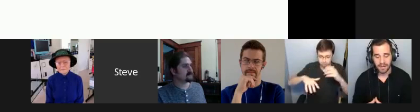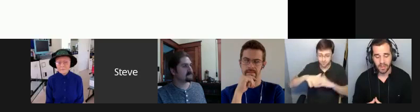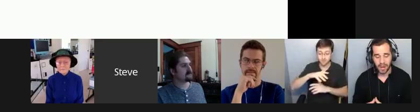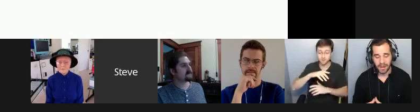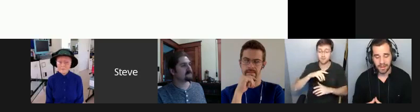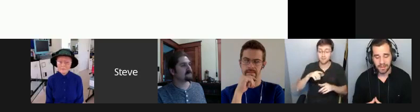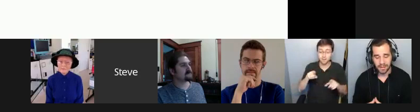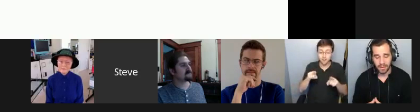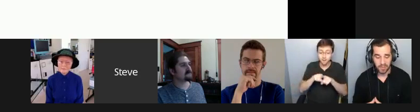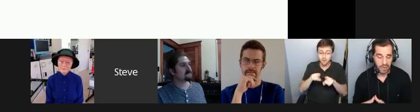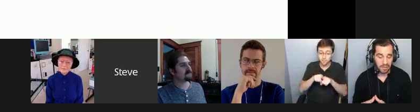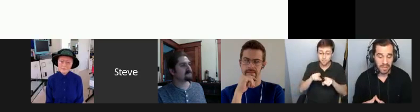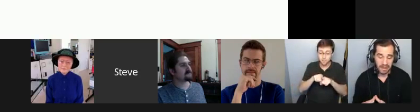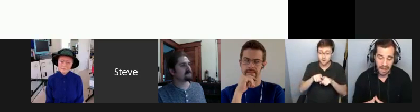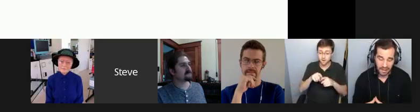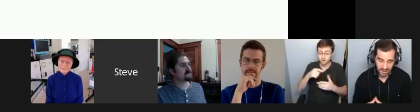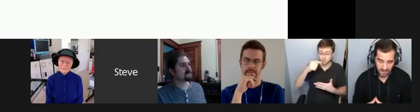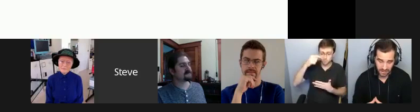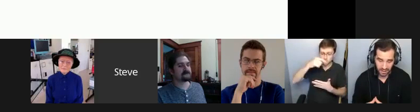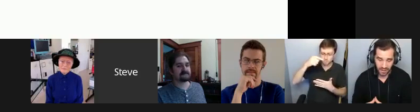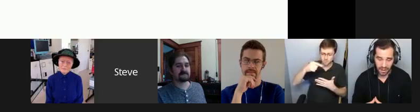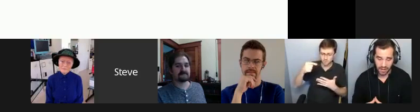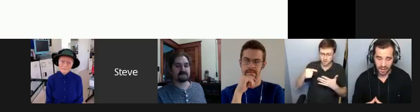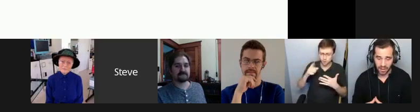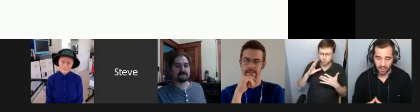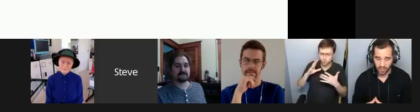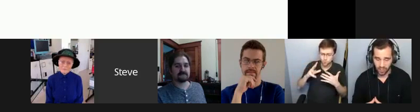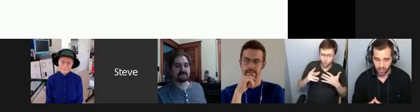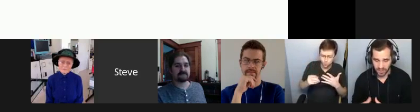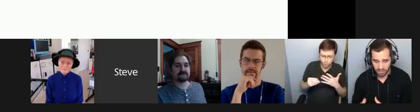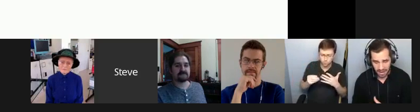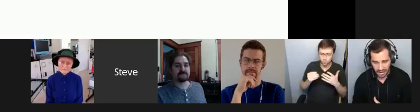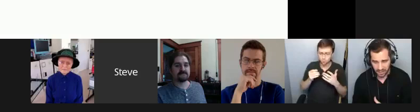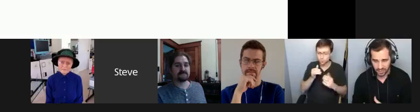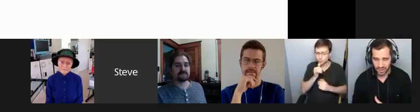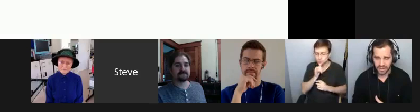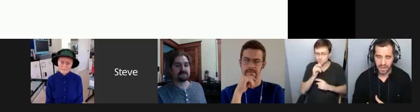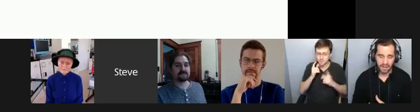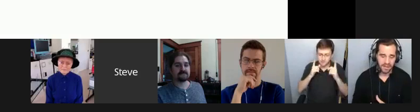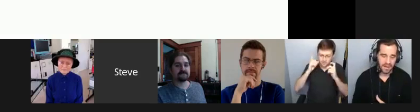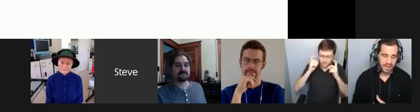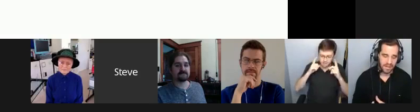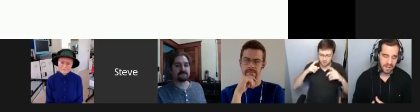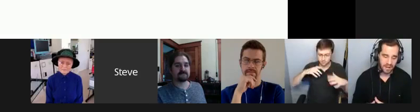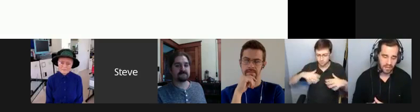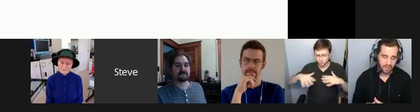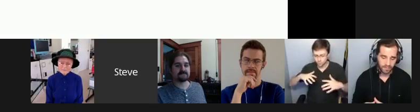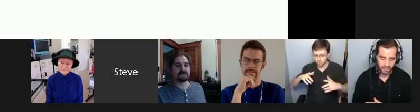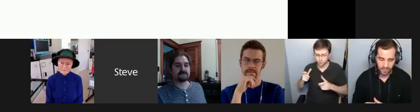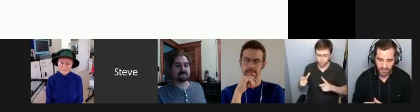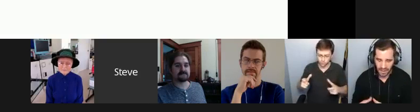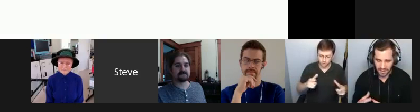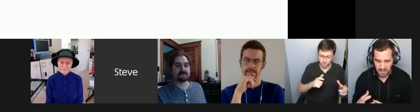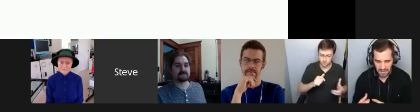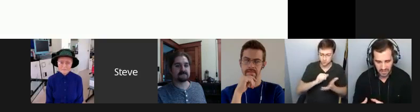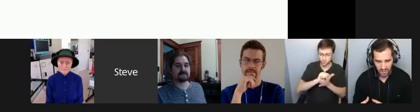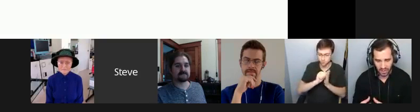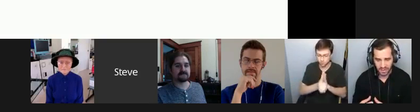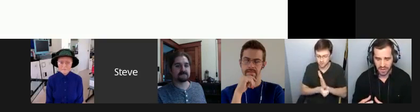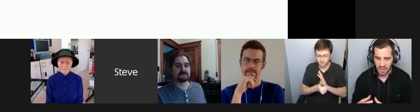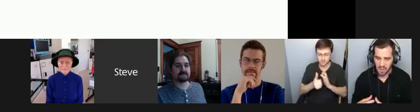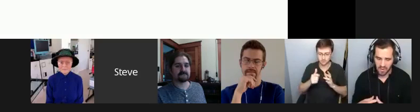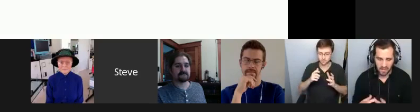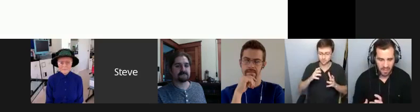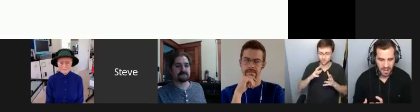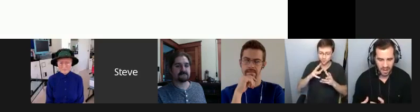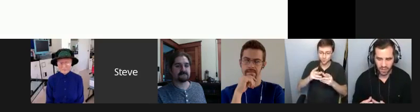são as possibilidades? Então, o espaço utilizado na sinalização, as